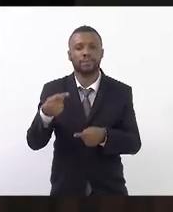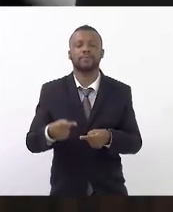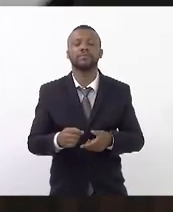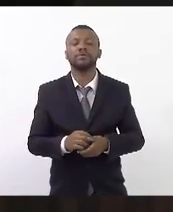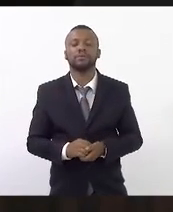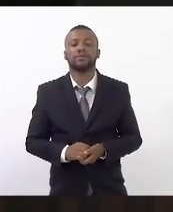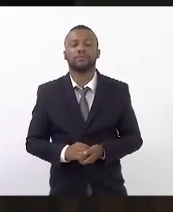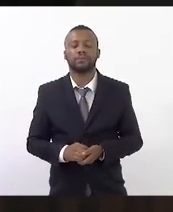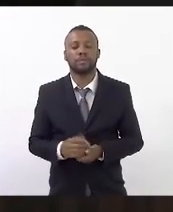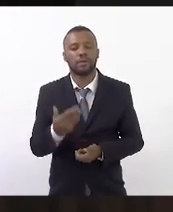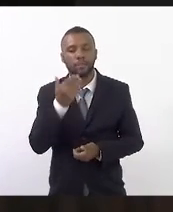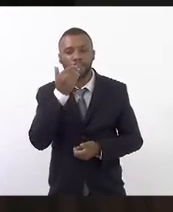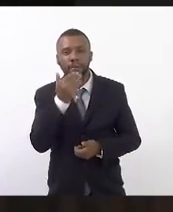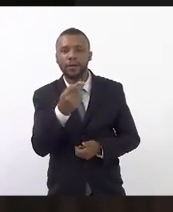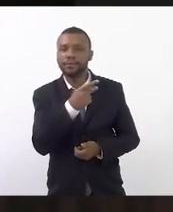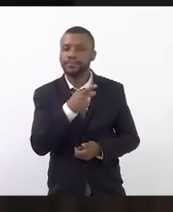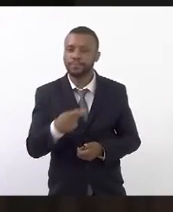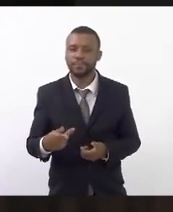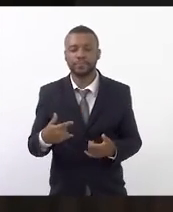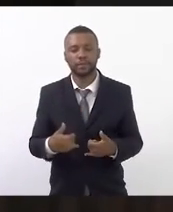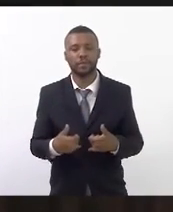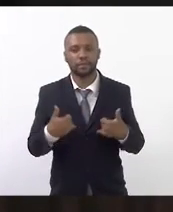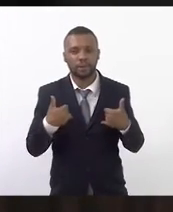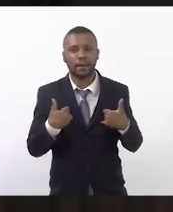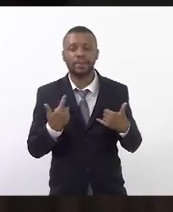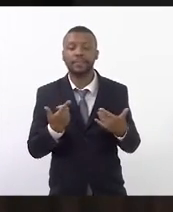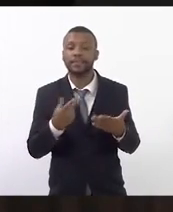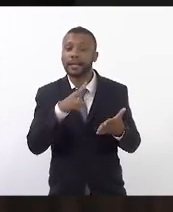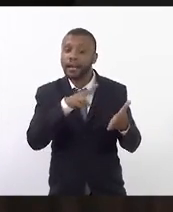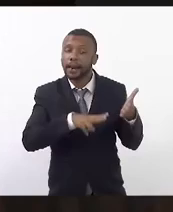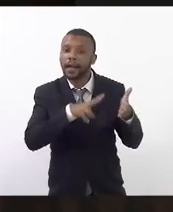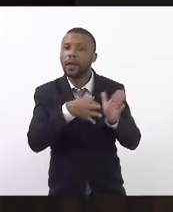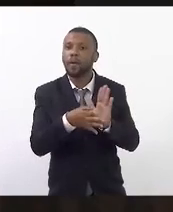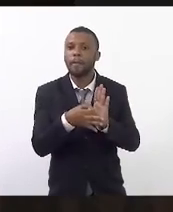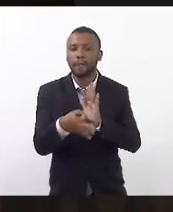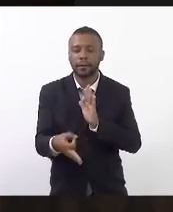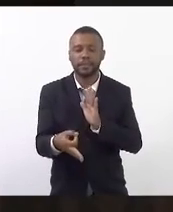Solicito o nobre deputado que leia o parecer.